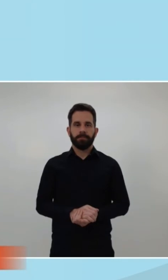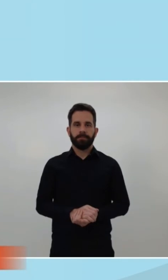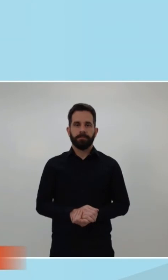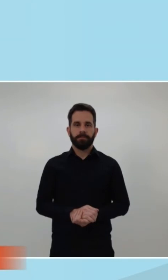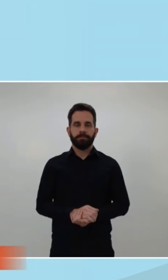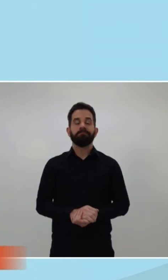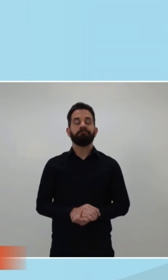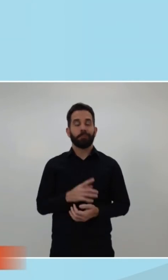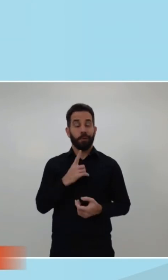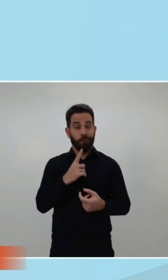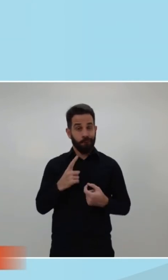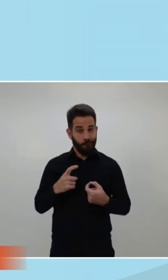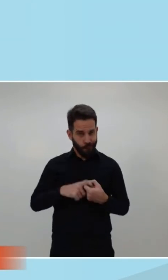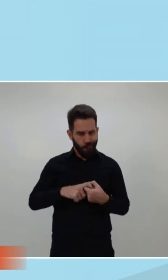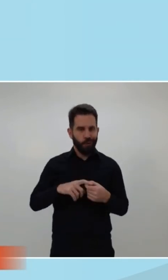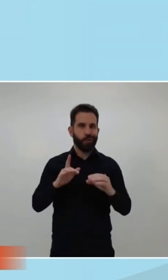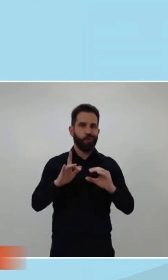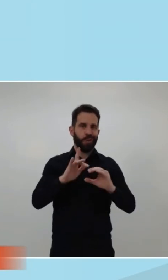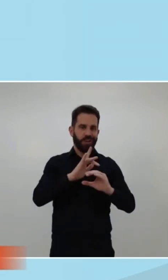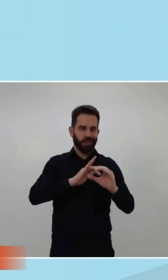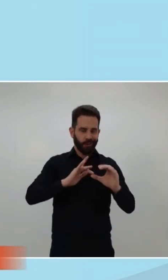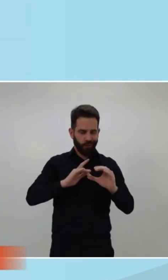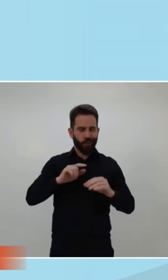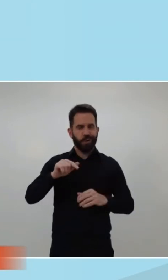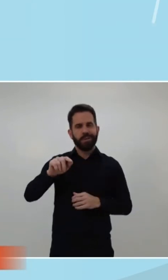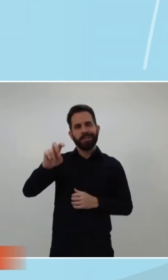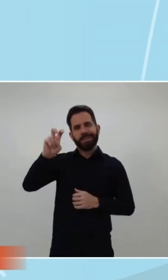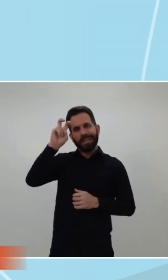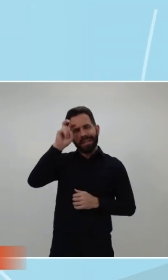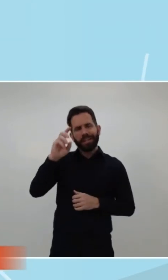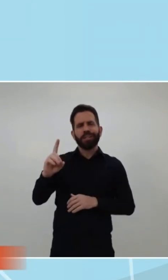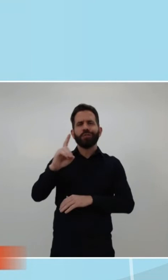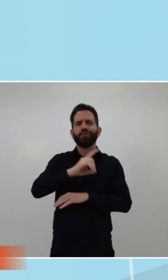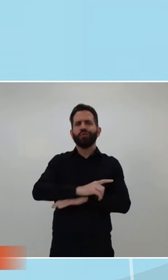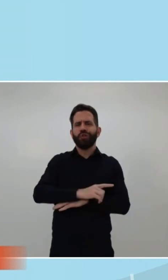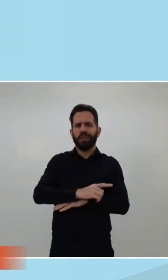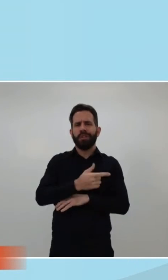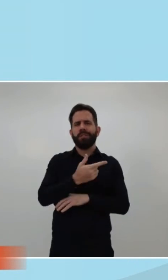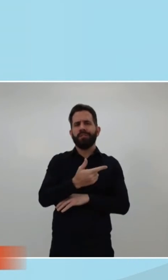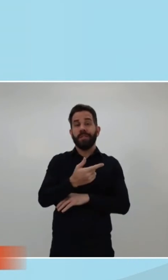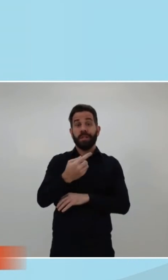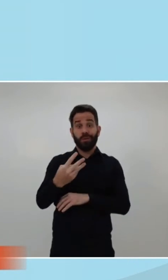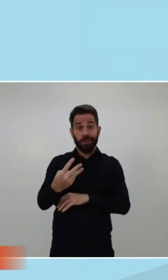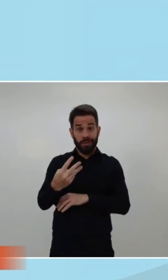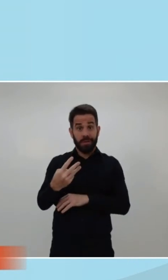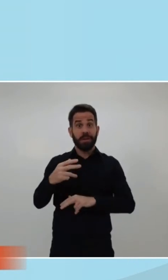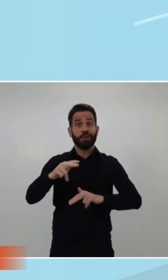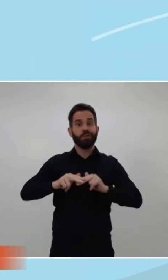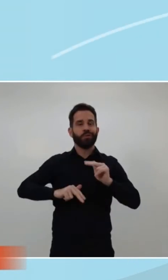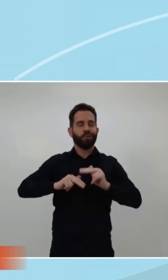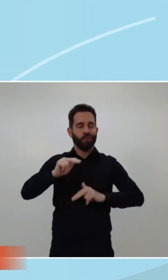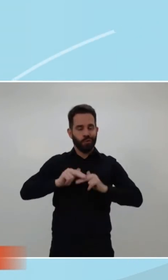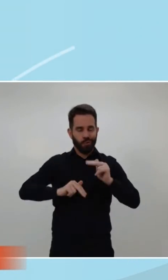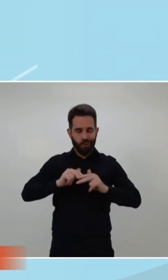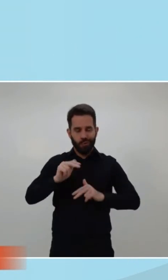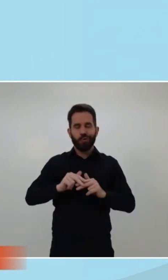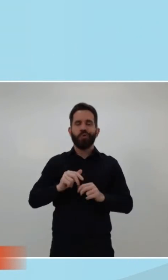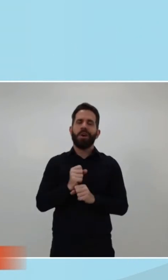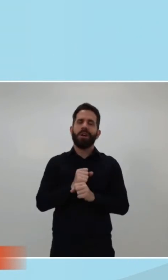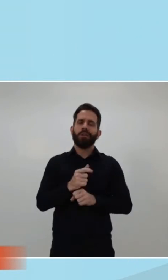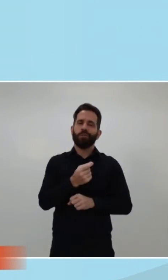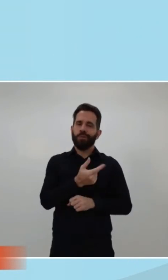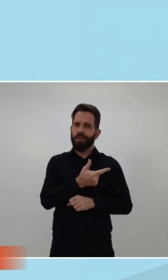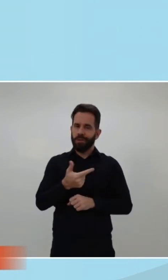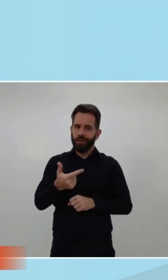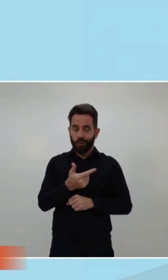Estamos de volta com Conexões dessa quinta-feira, dia 23 de junho de 2022. Eu sou a